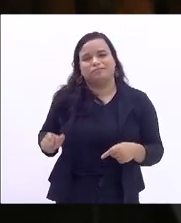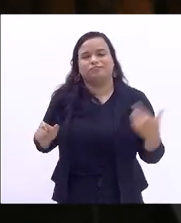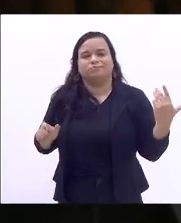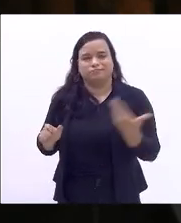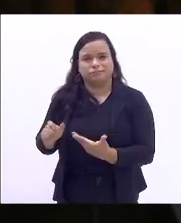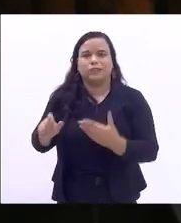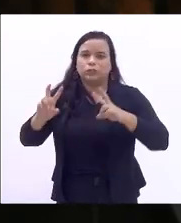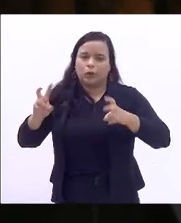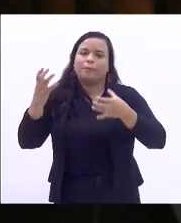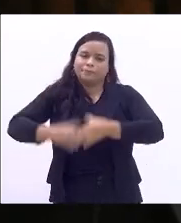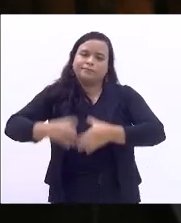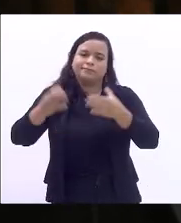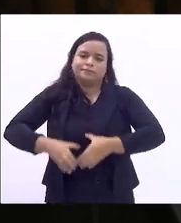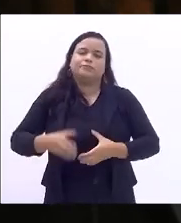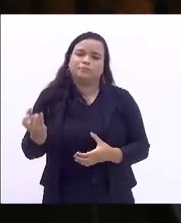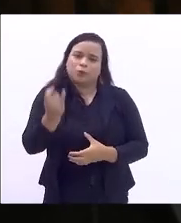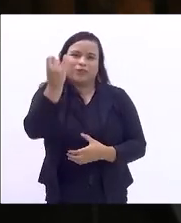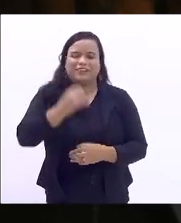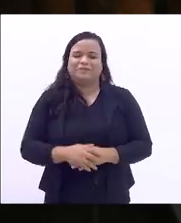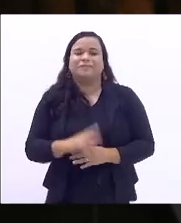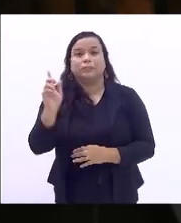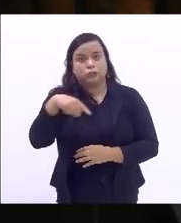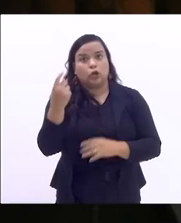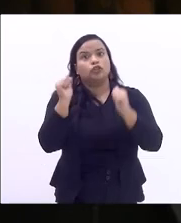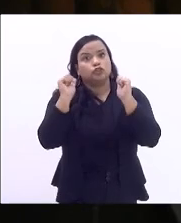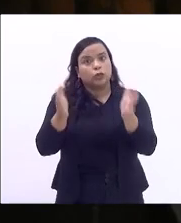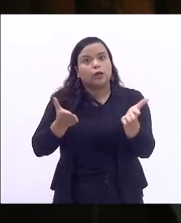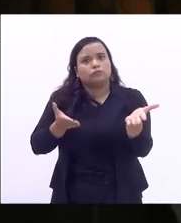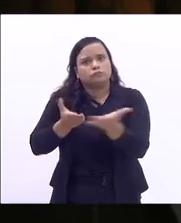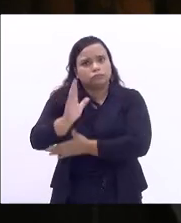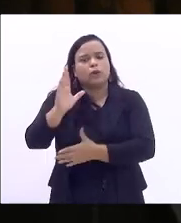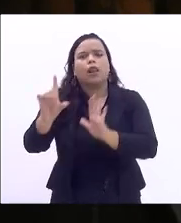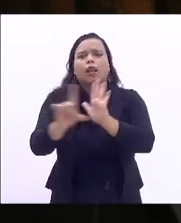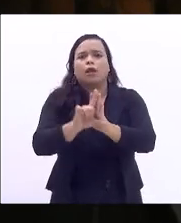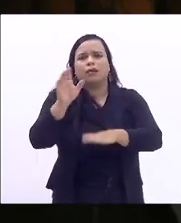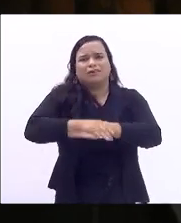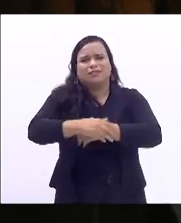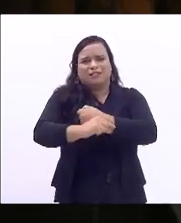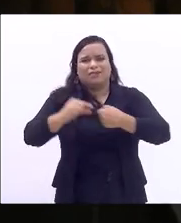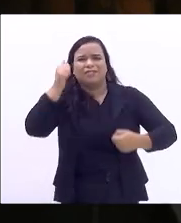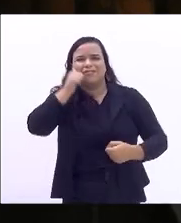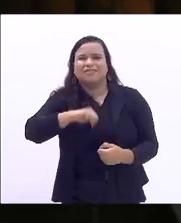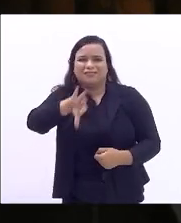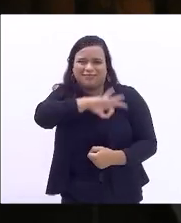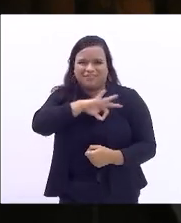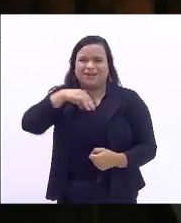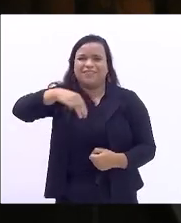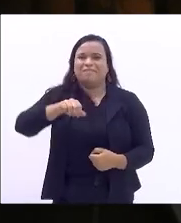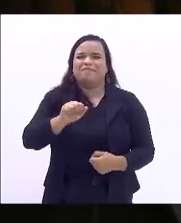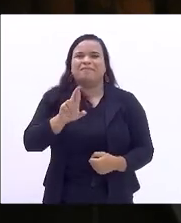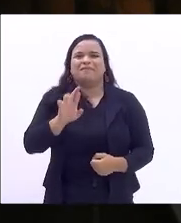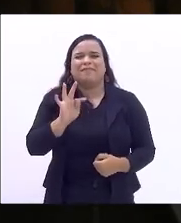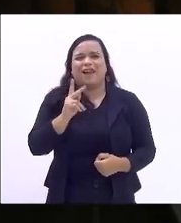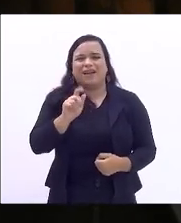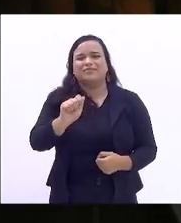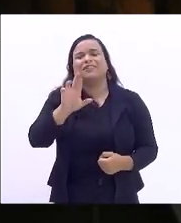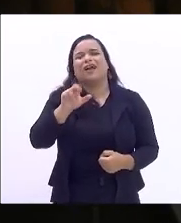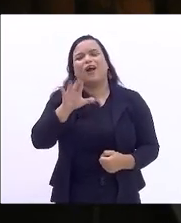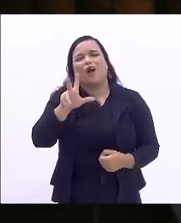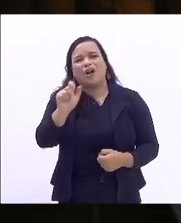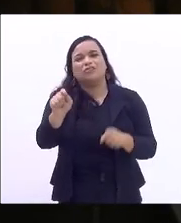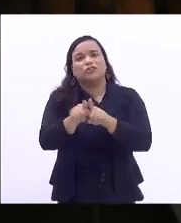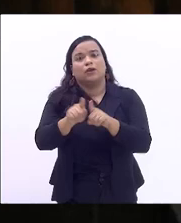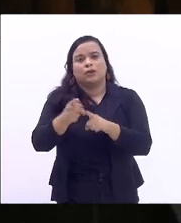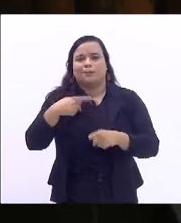respeito ao concurso público nós aprovamos uma lei de autoria da deputada Martha Rocha e do meu mandato